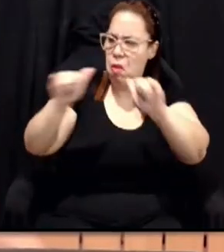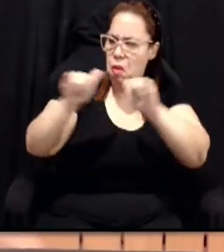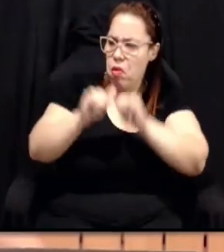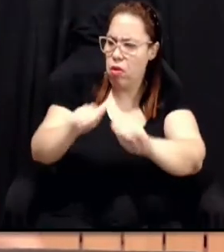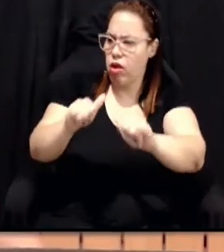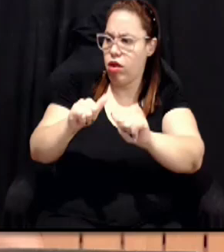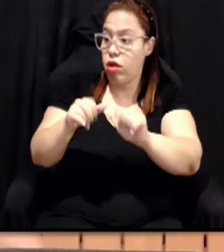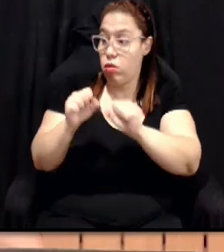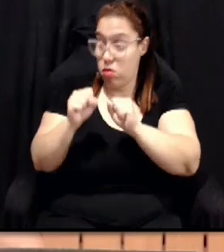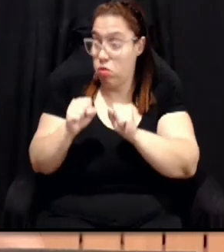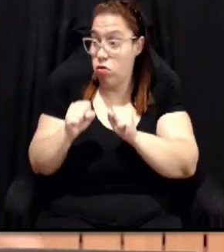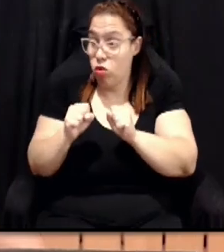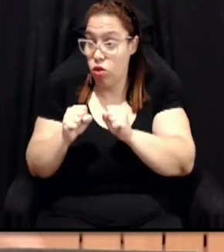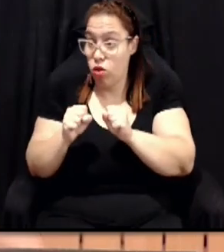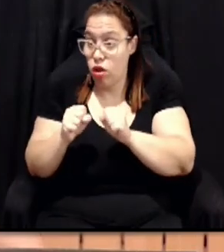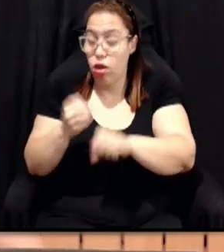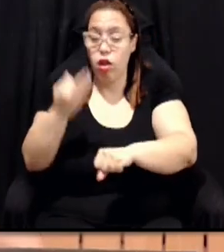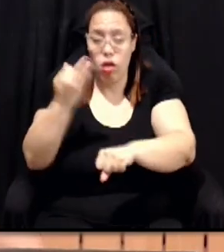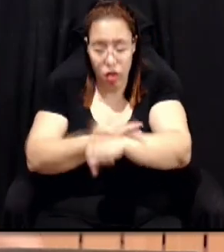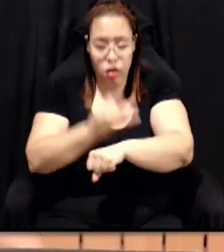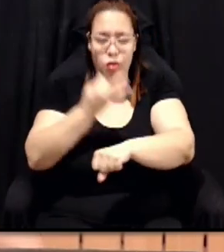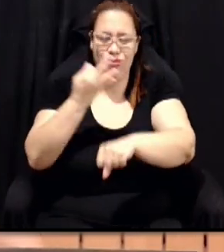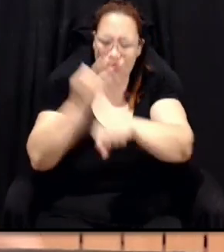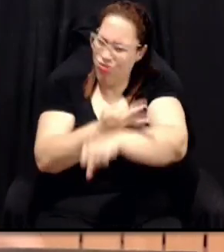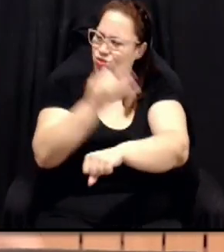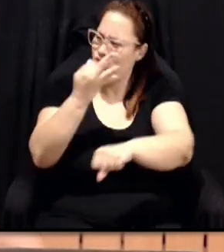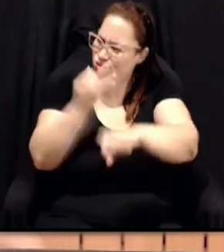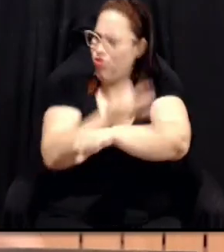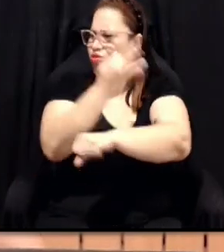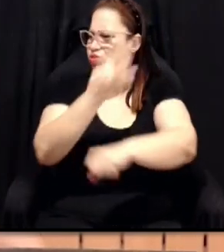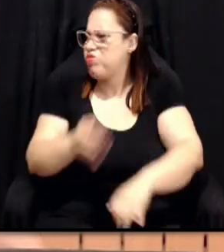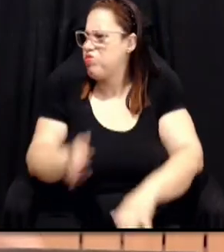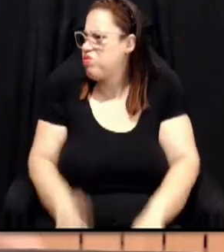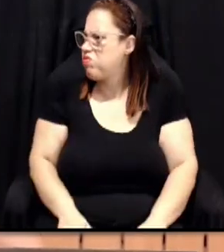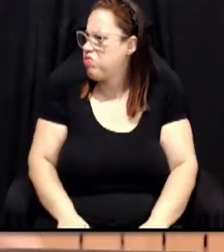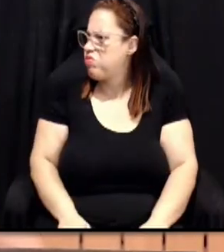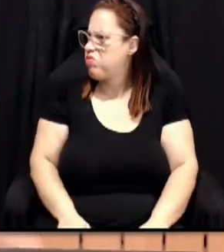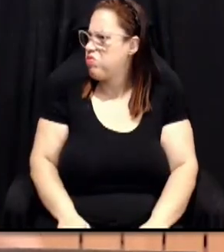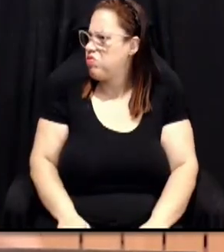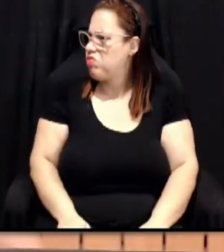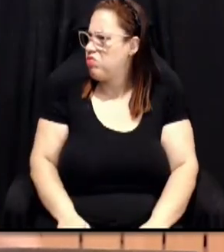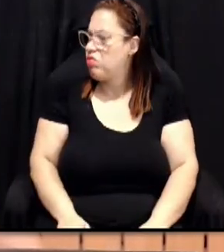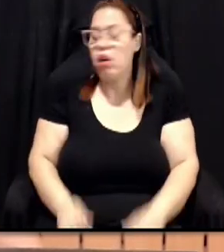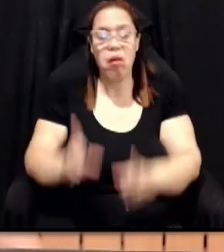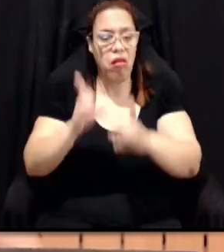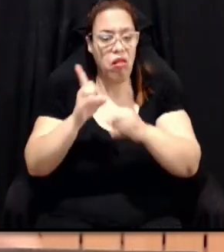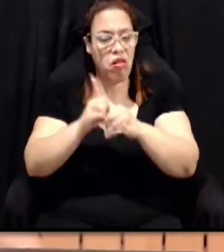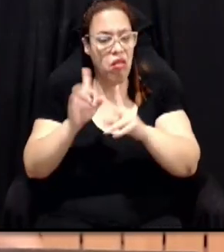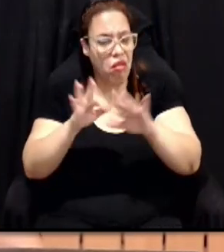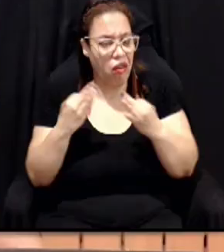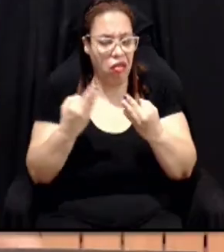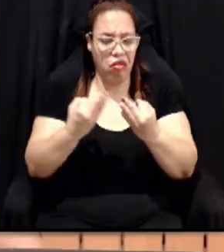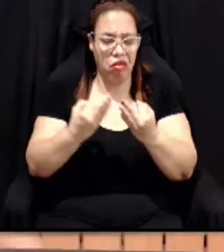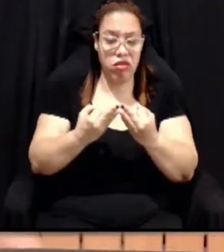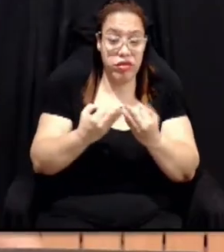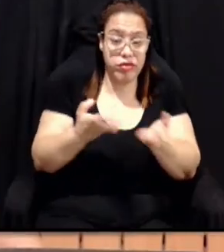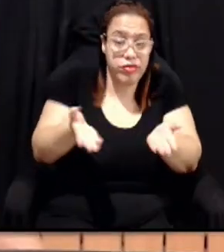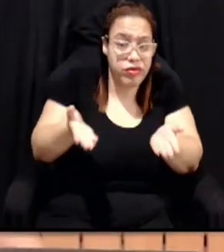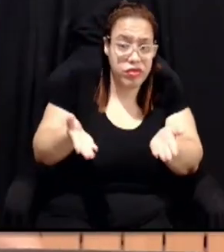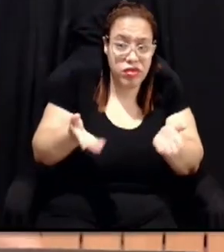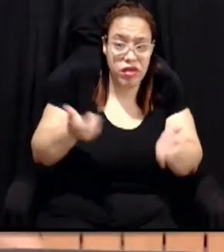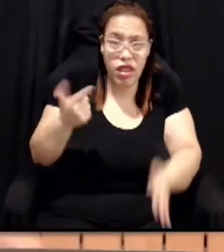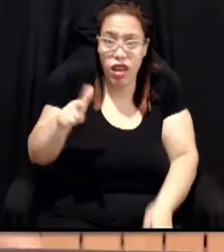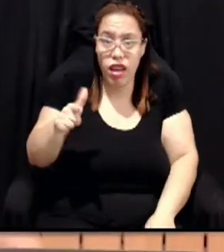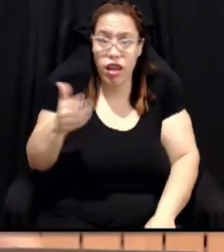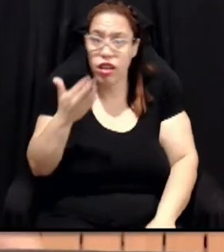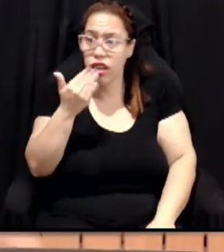poder suportar toda essa demanda, para poder atender as famílias que estavam sem